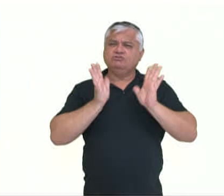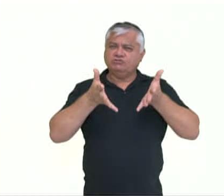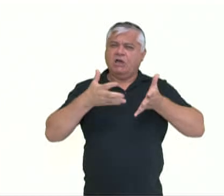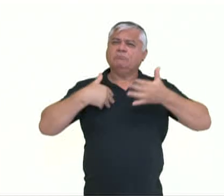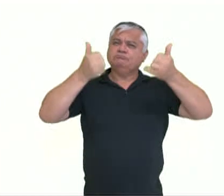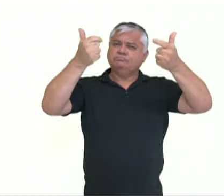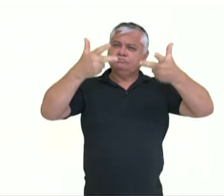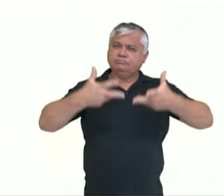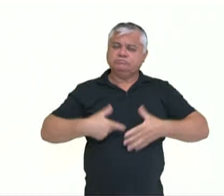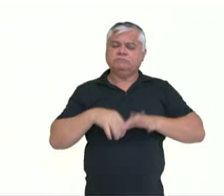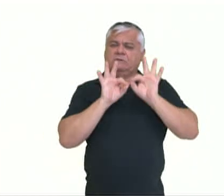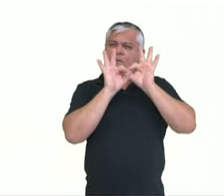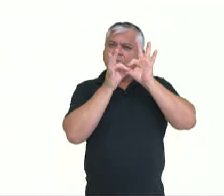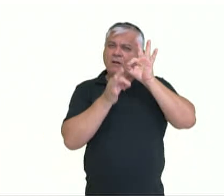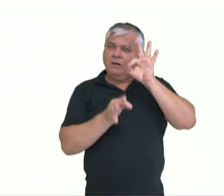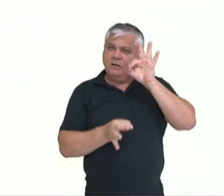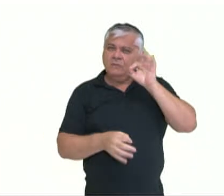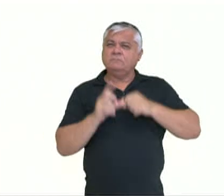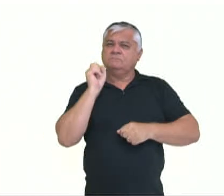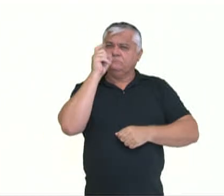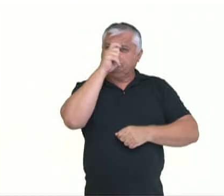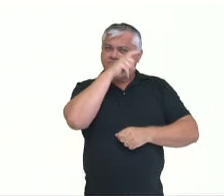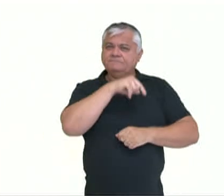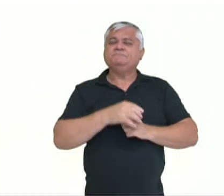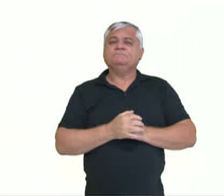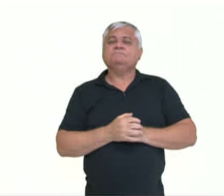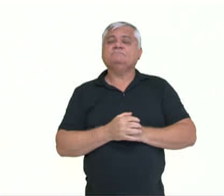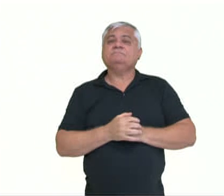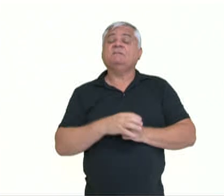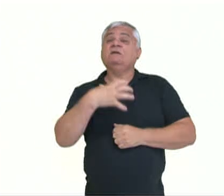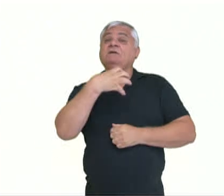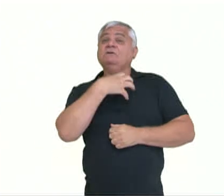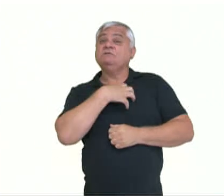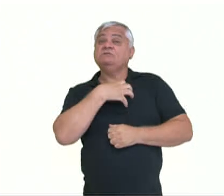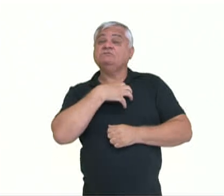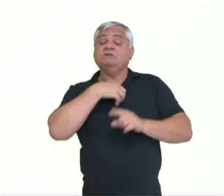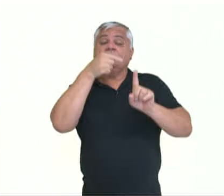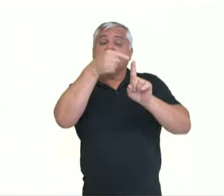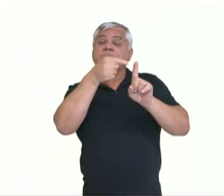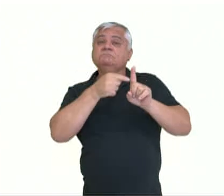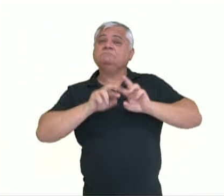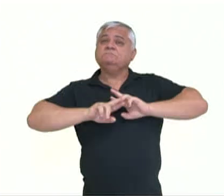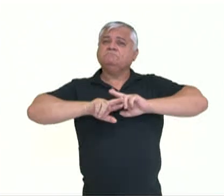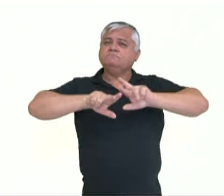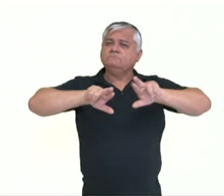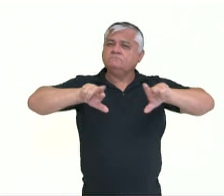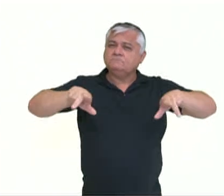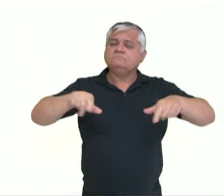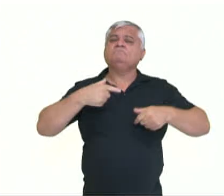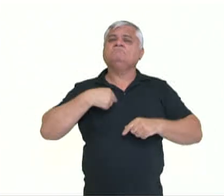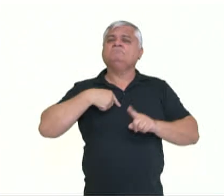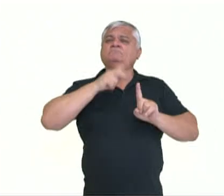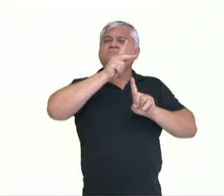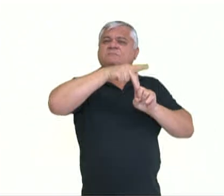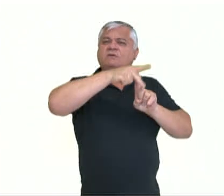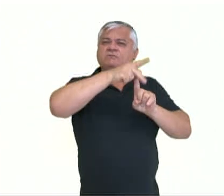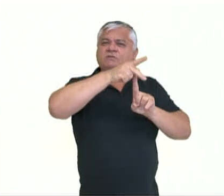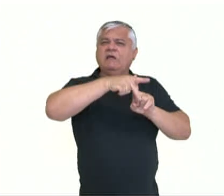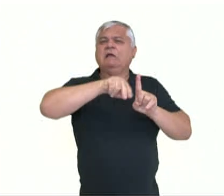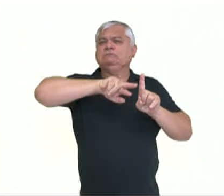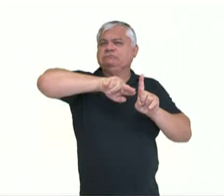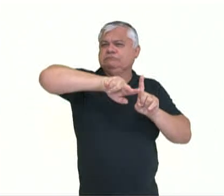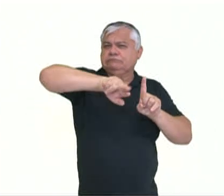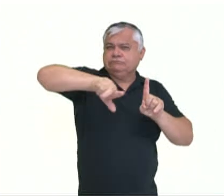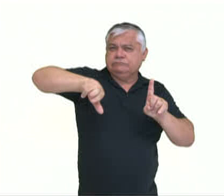uma narrativa longa e complexa. Formas ou tipos mais variados. Personagens são